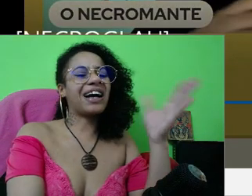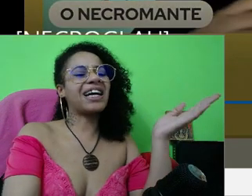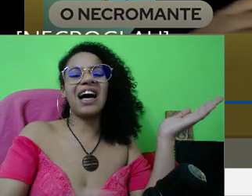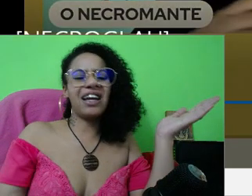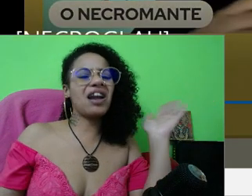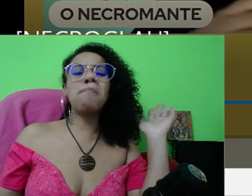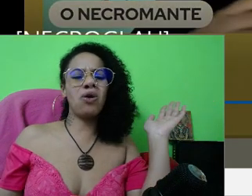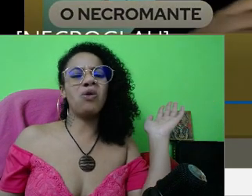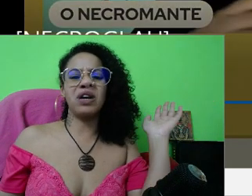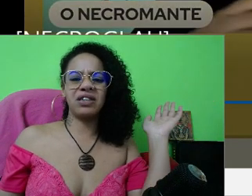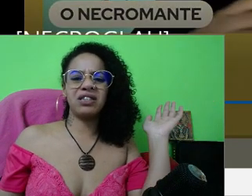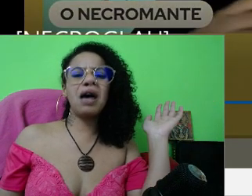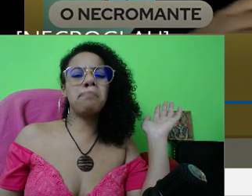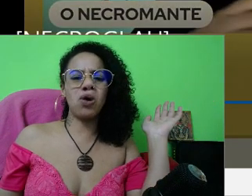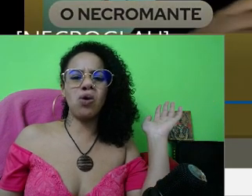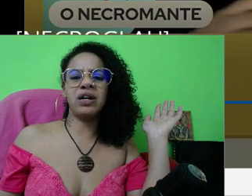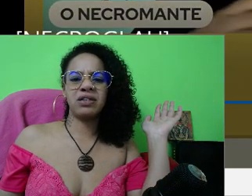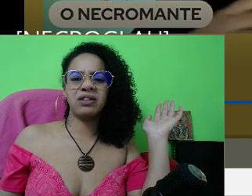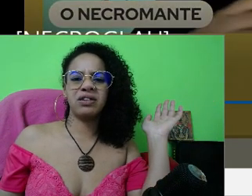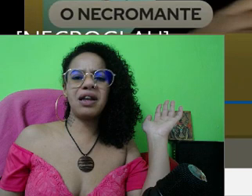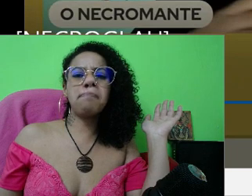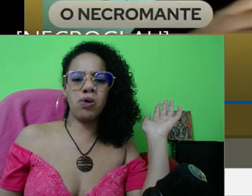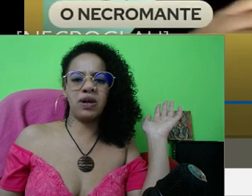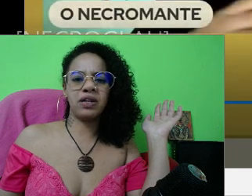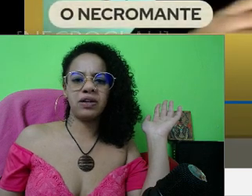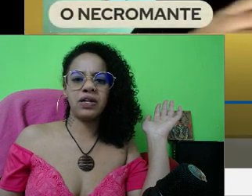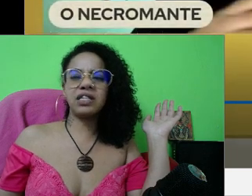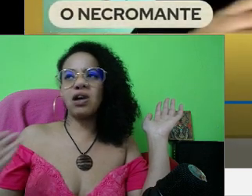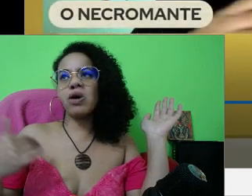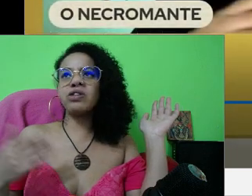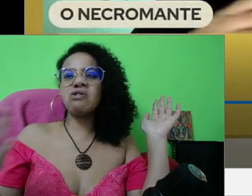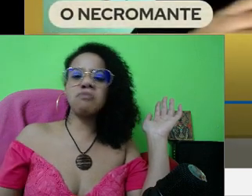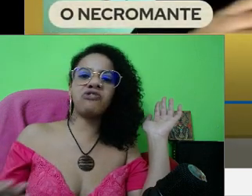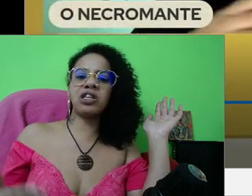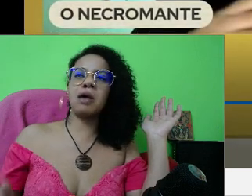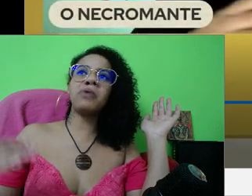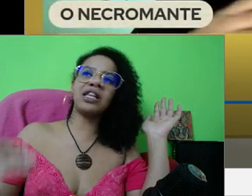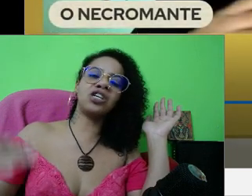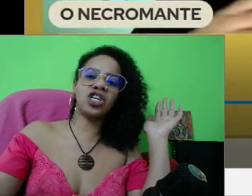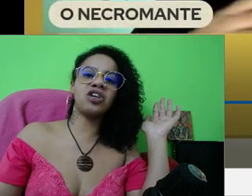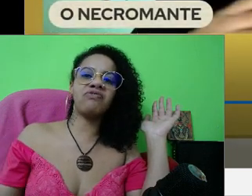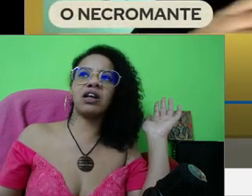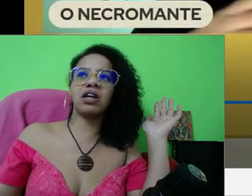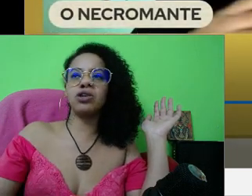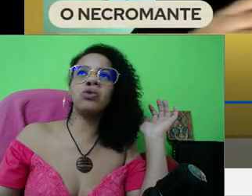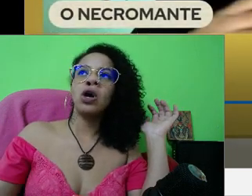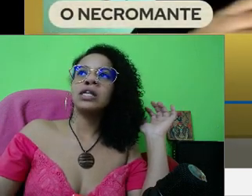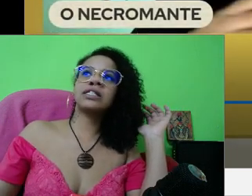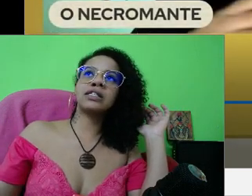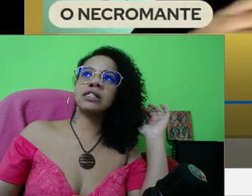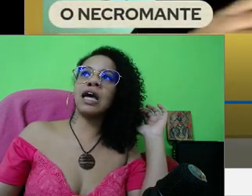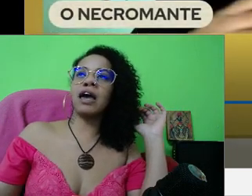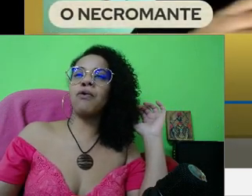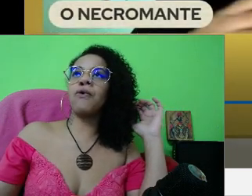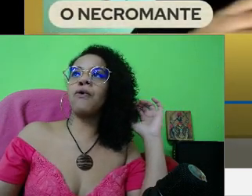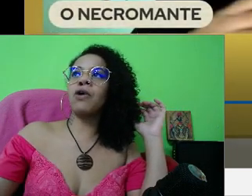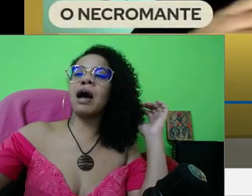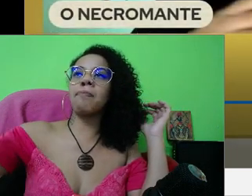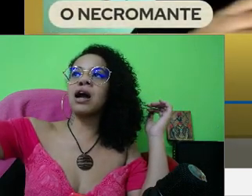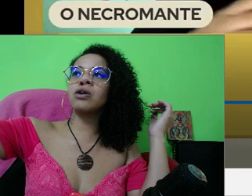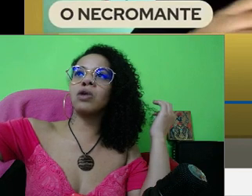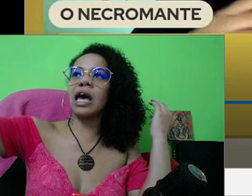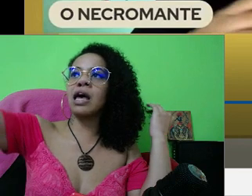Ah cara na boa na boa na boa então eu tenho que me ofender porque tem gente que fala que o